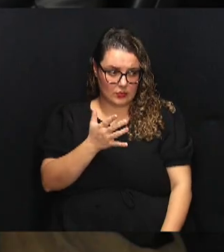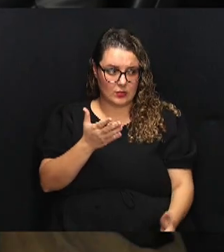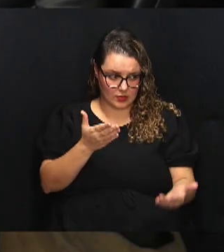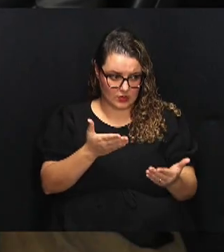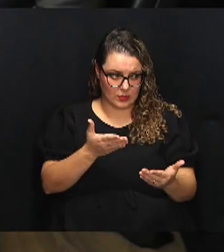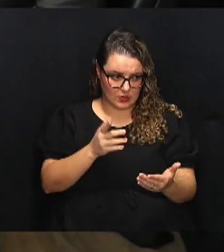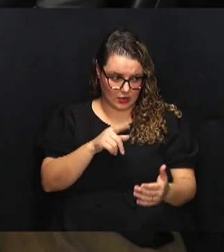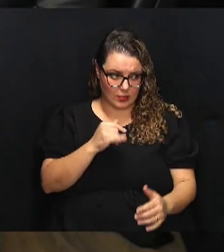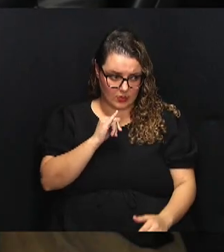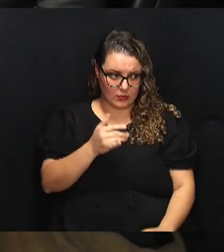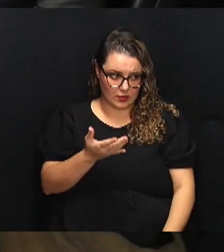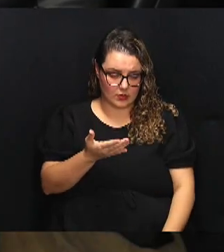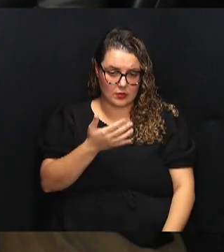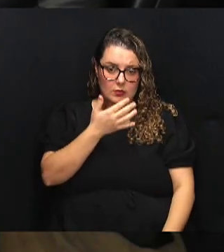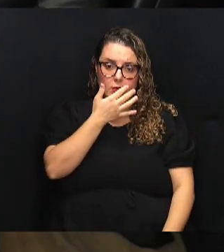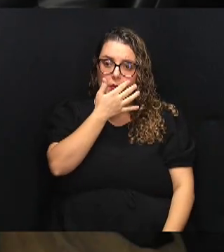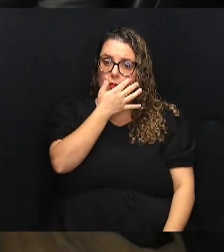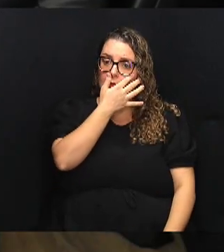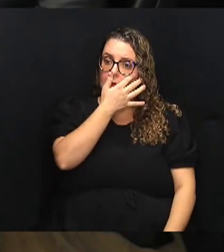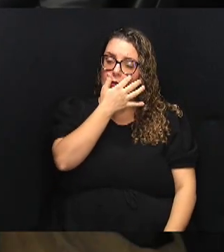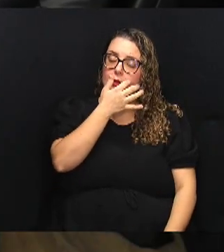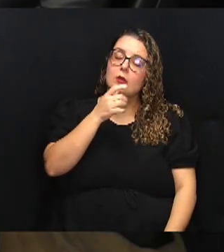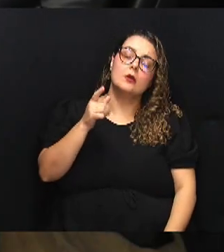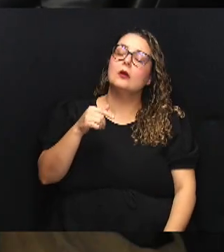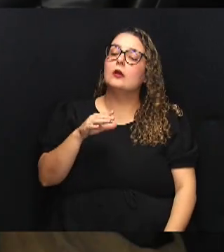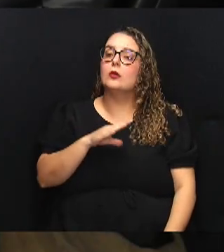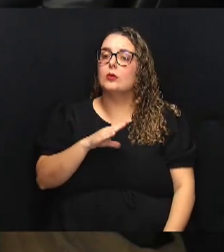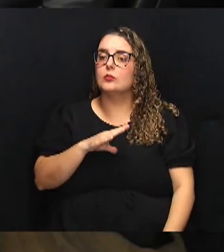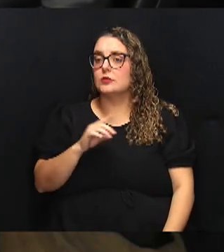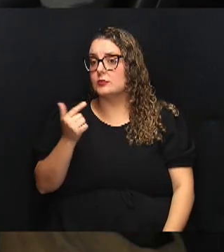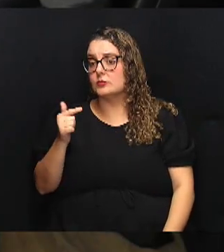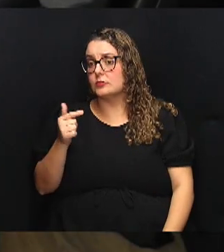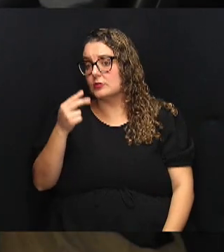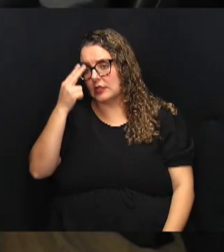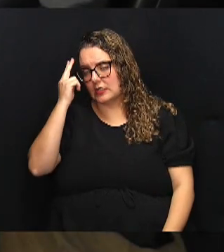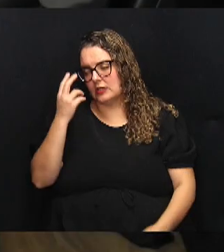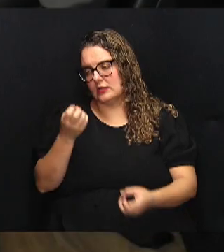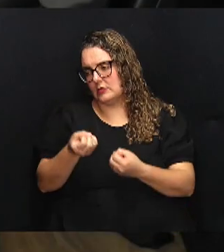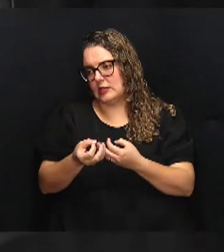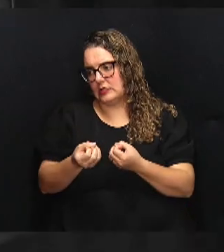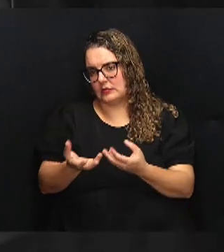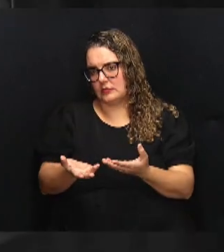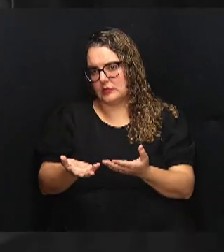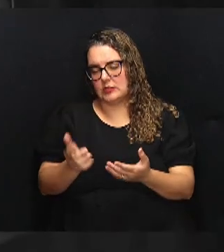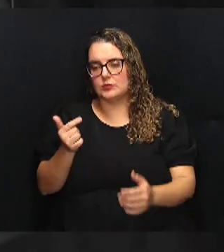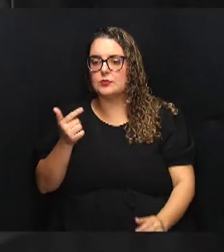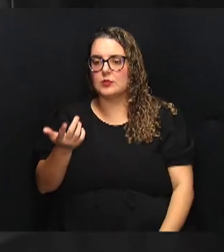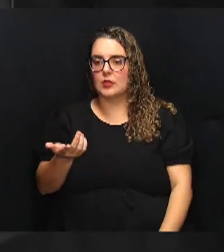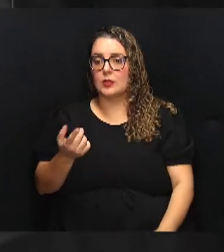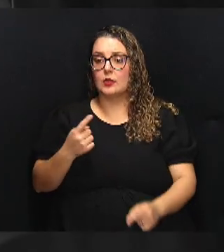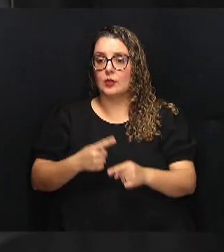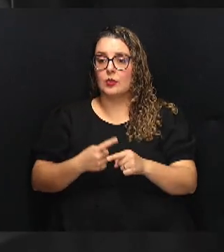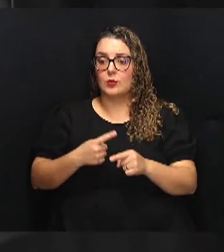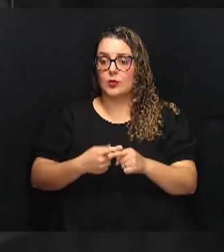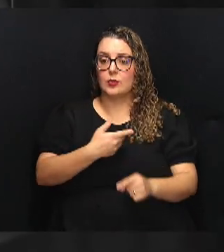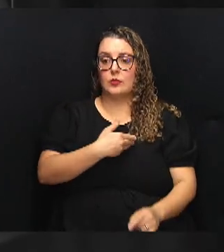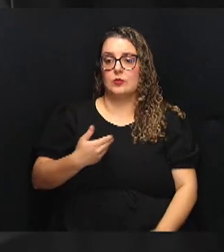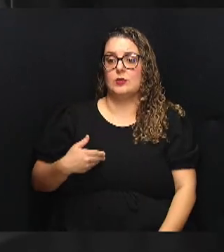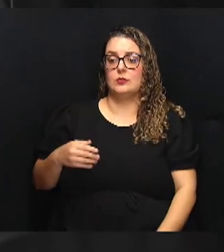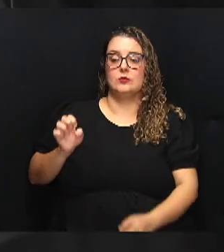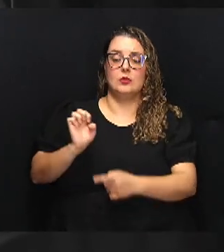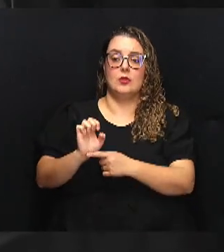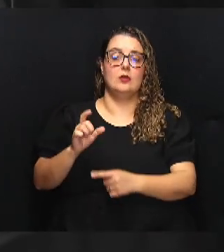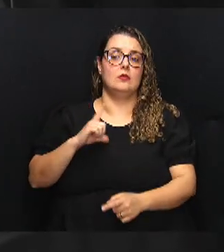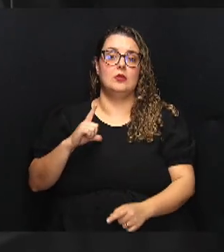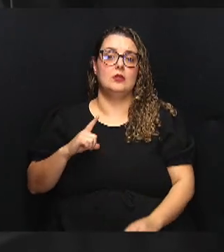que você... O município ele não tem, né, Gabriel, essa informação, né, porque o governo do estado vai ter